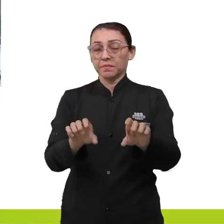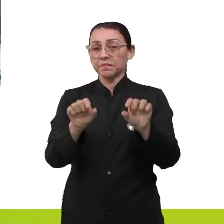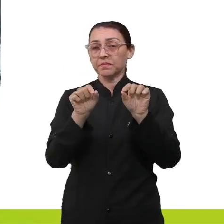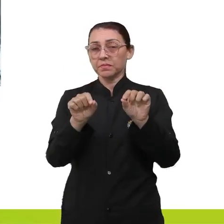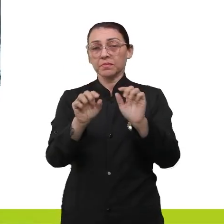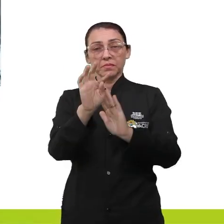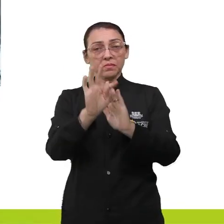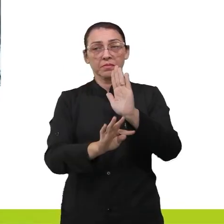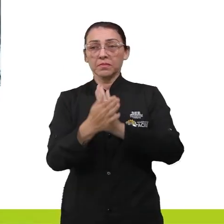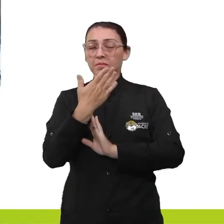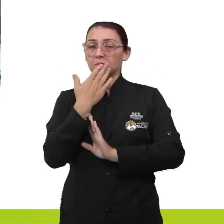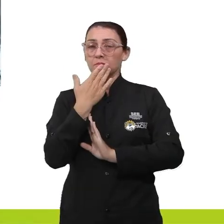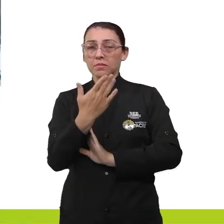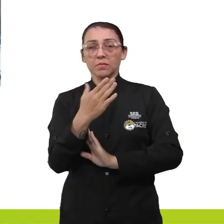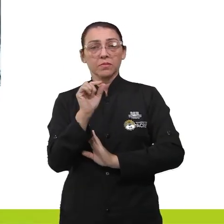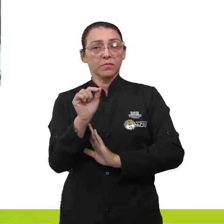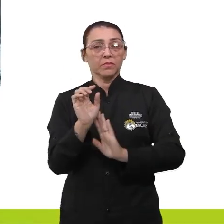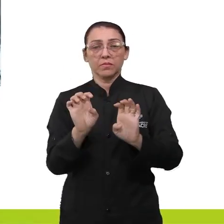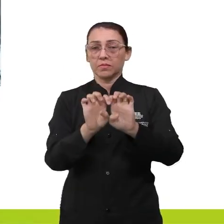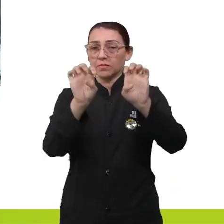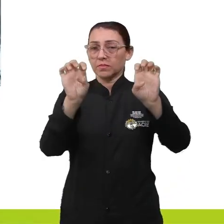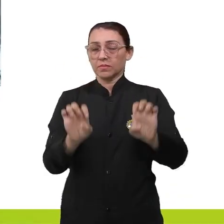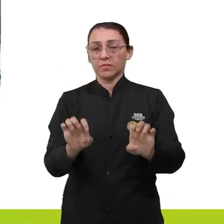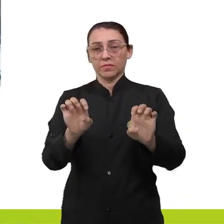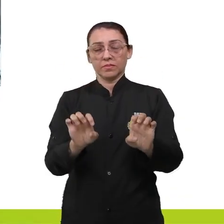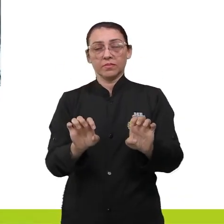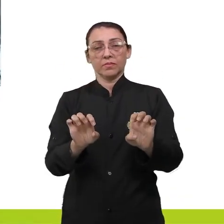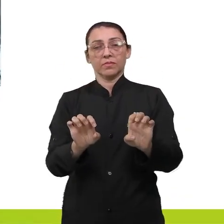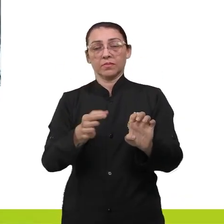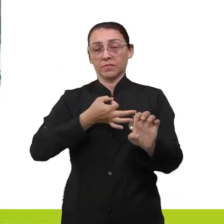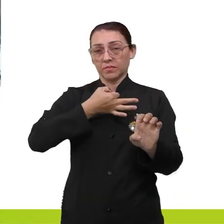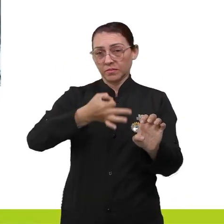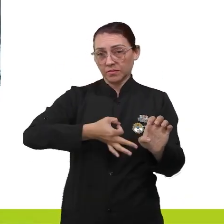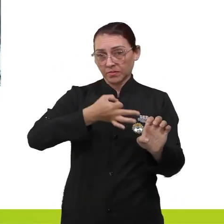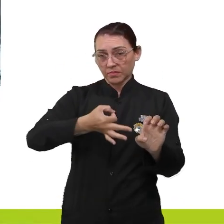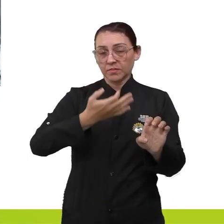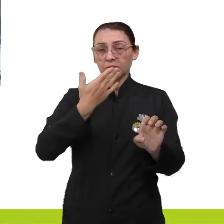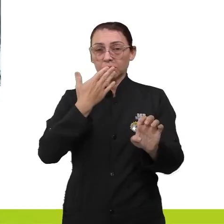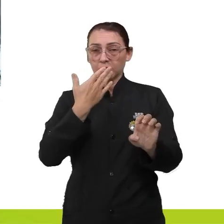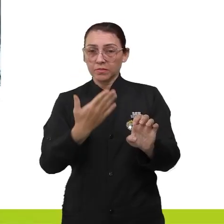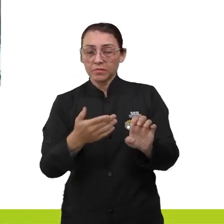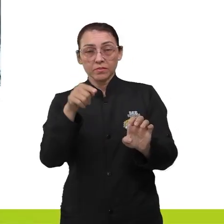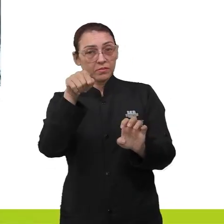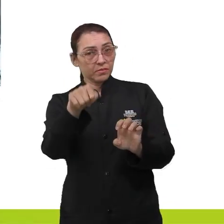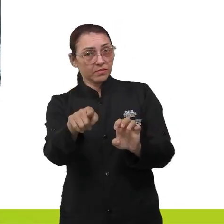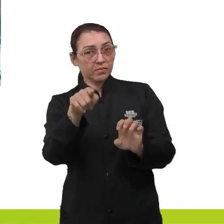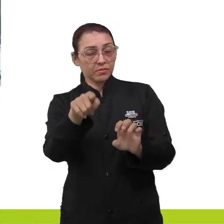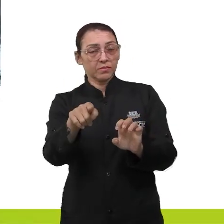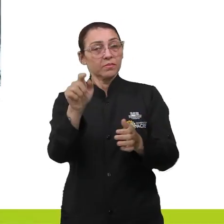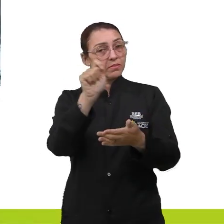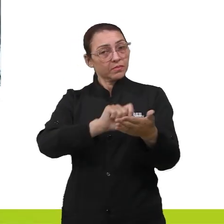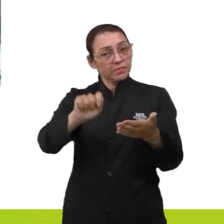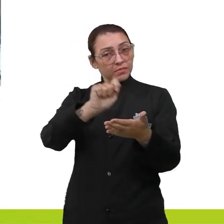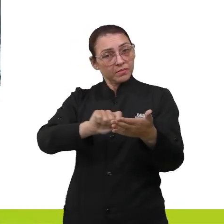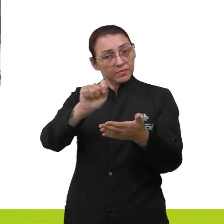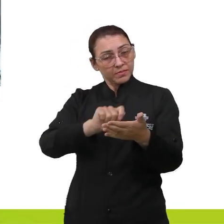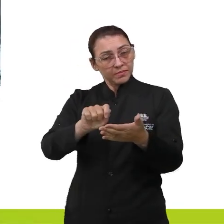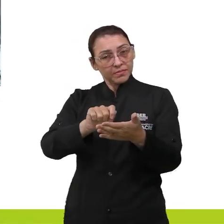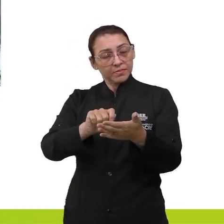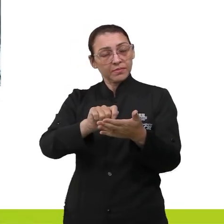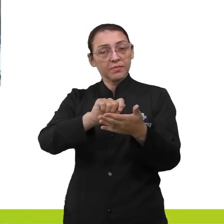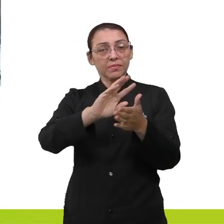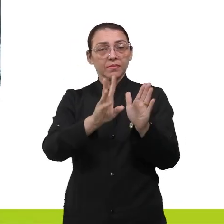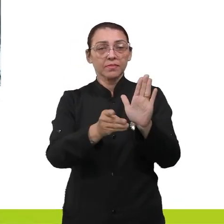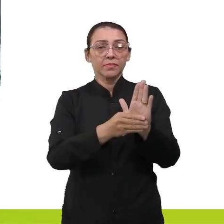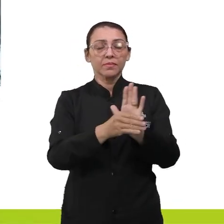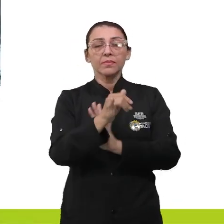o texto pede, no que a estrutura do texto dissertativo, argumentativo, ela pede para que você escreva. E aí eu